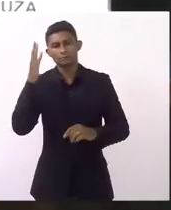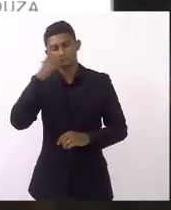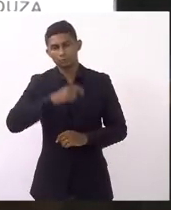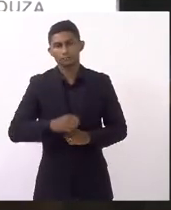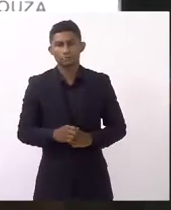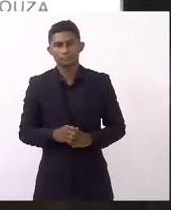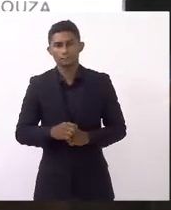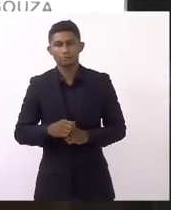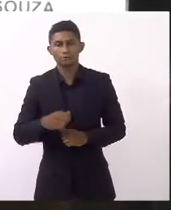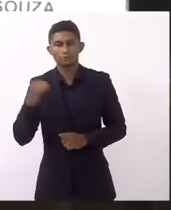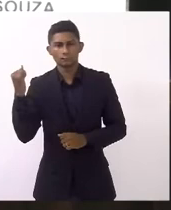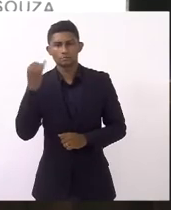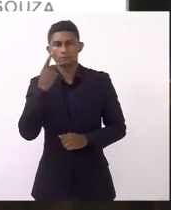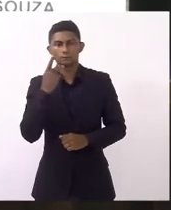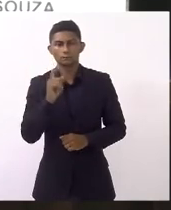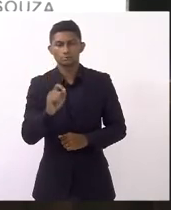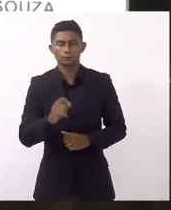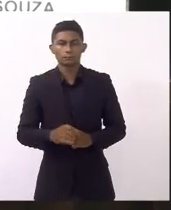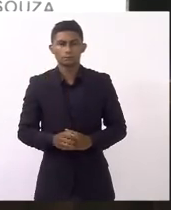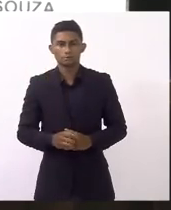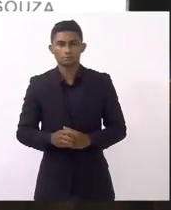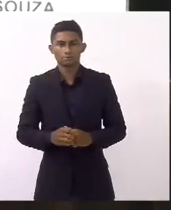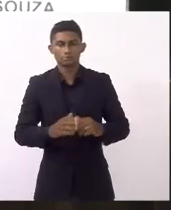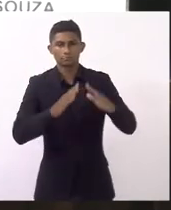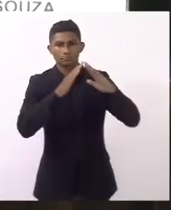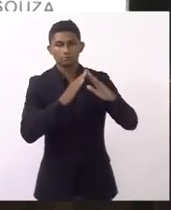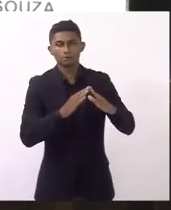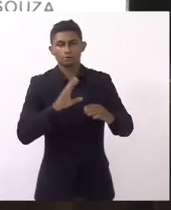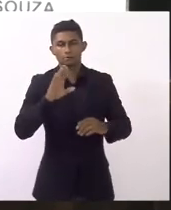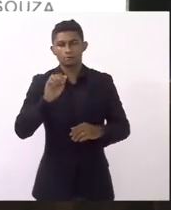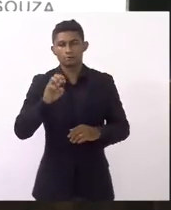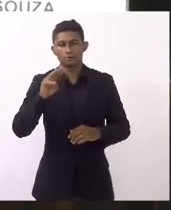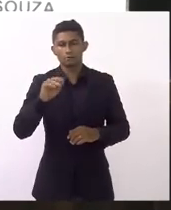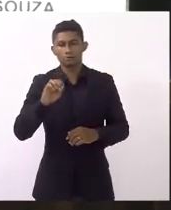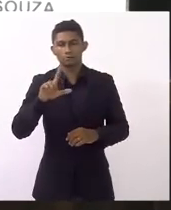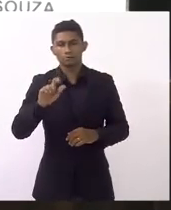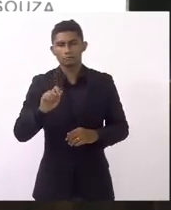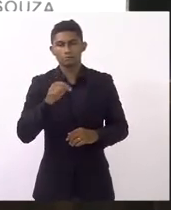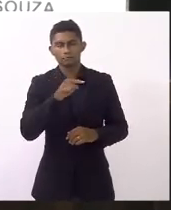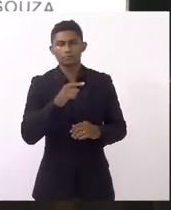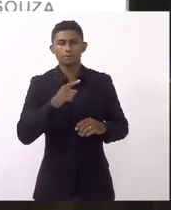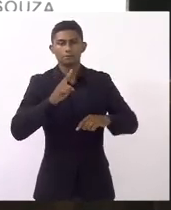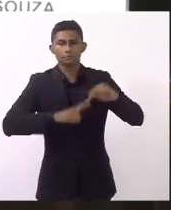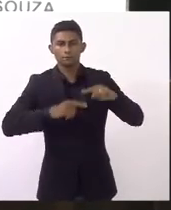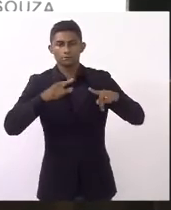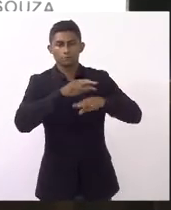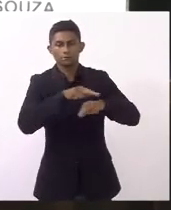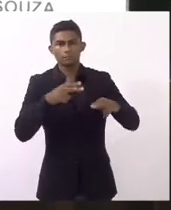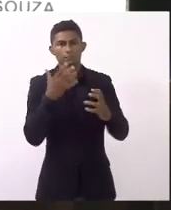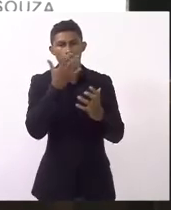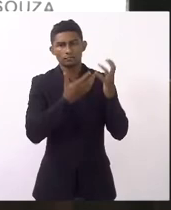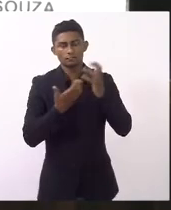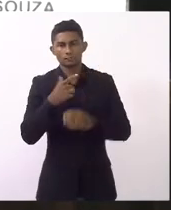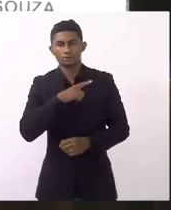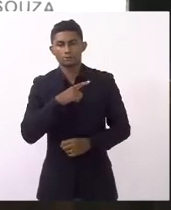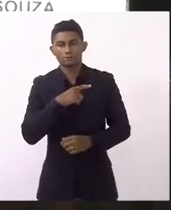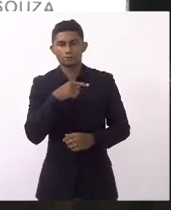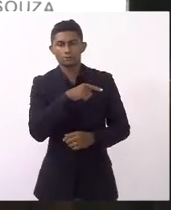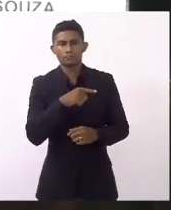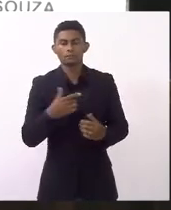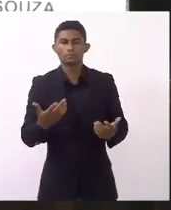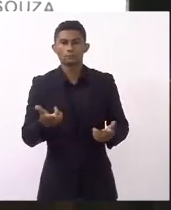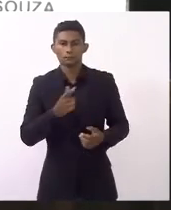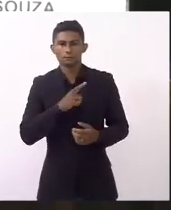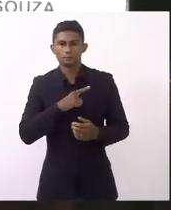importante dizer que na casa de mãe bala fabrica instrumentos musicais presentus presente nos